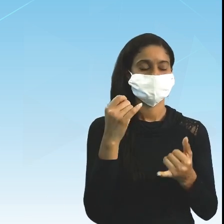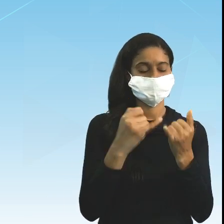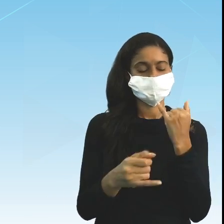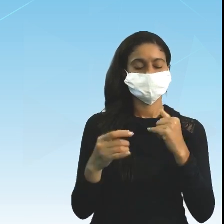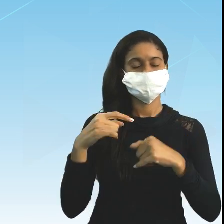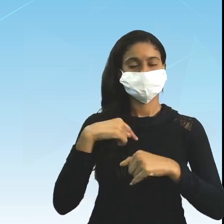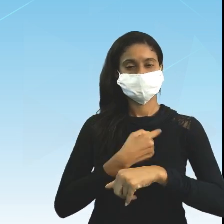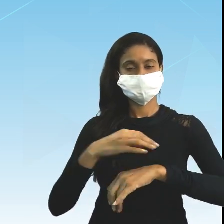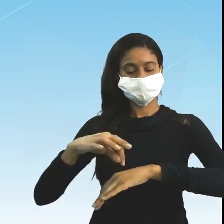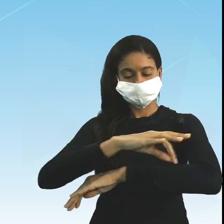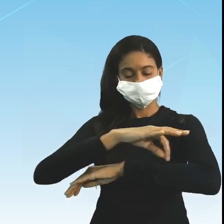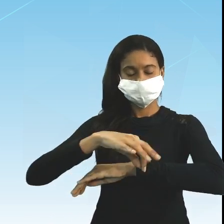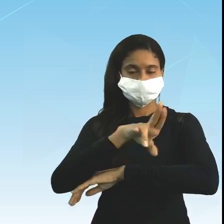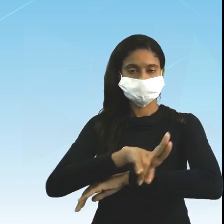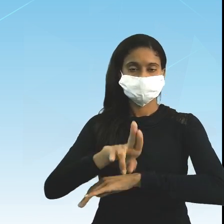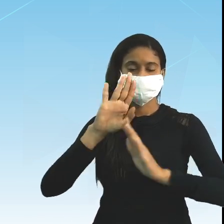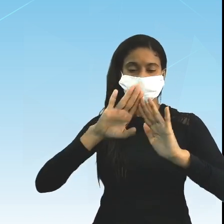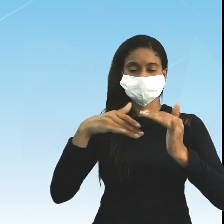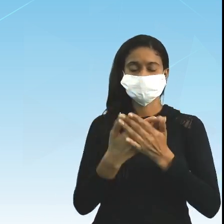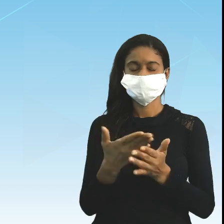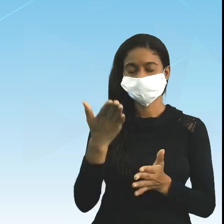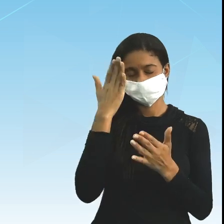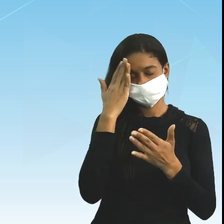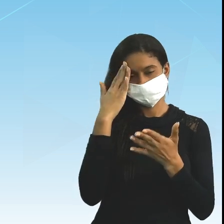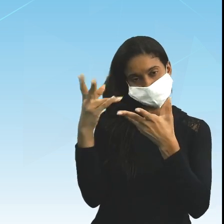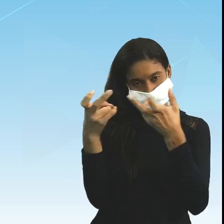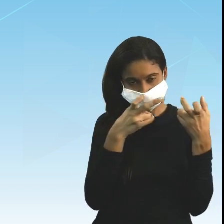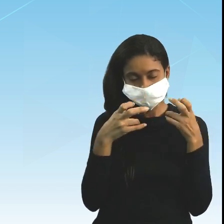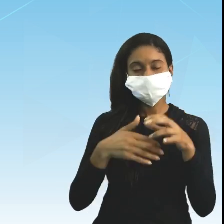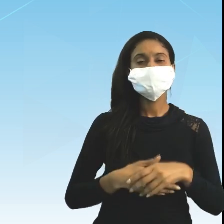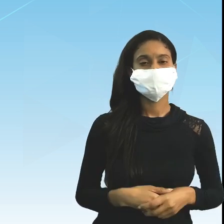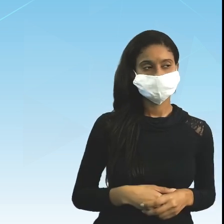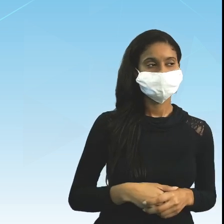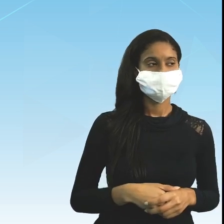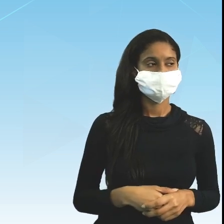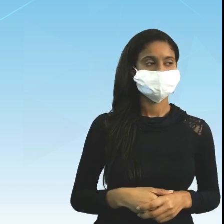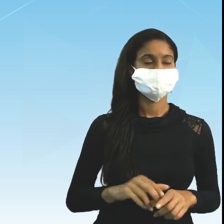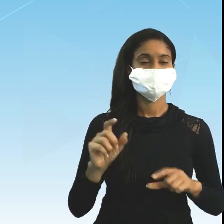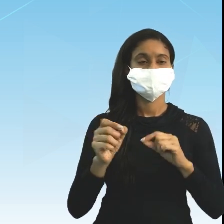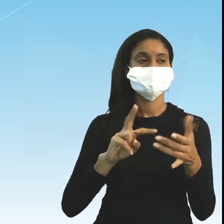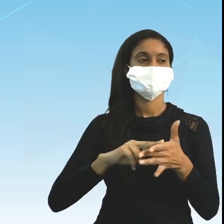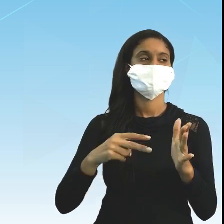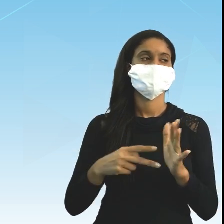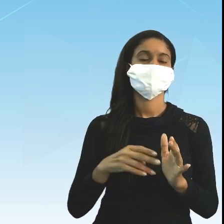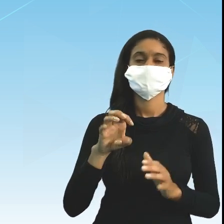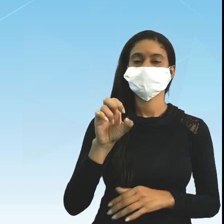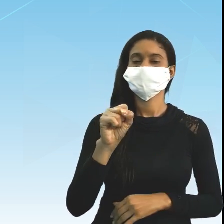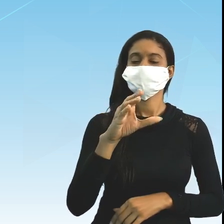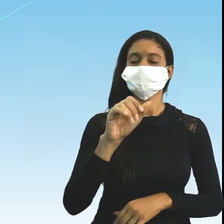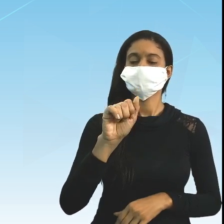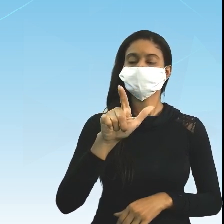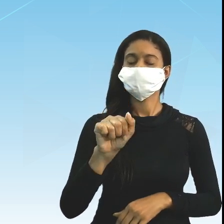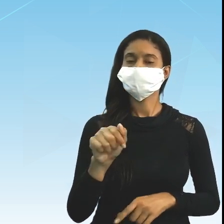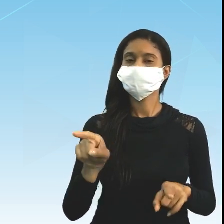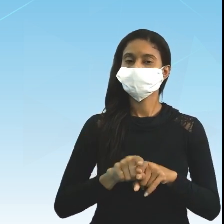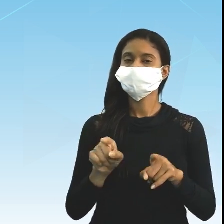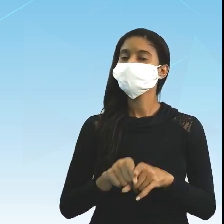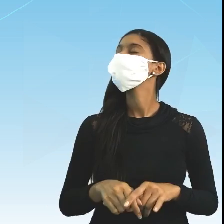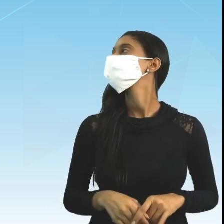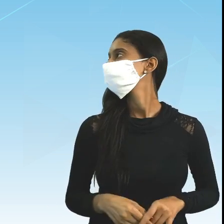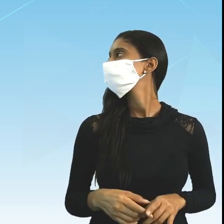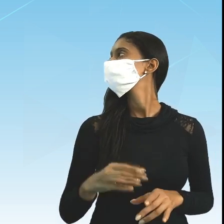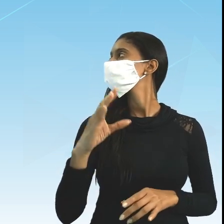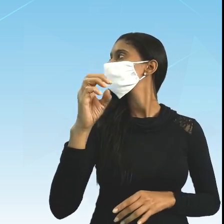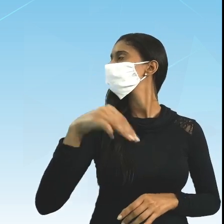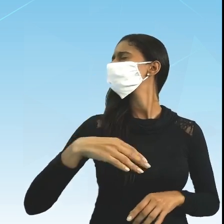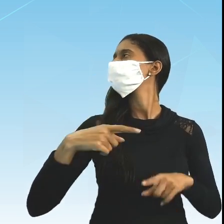básica que a gente tem na escola. Deu para perceber, meus amores? E o que seria uma escala, medição por centímetro?